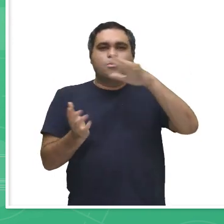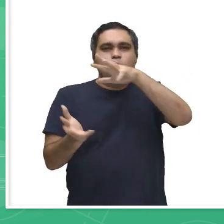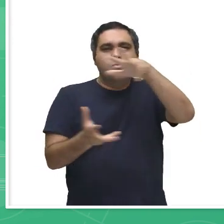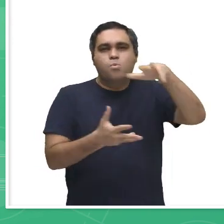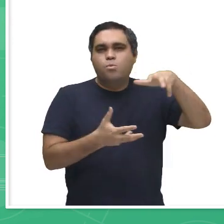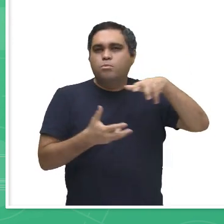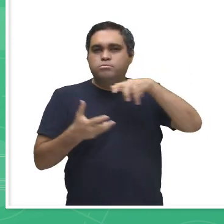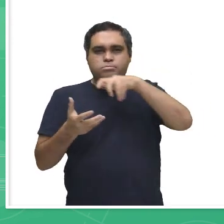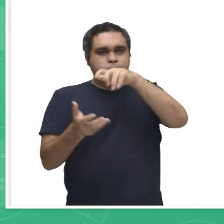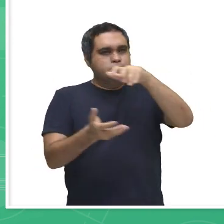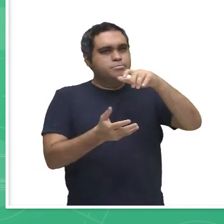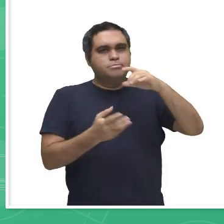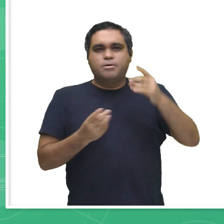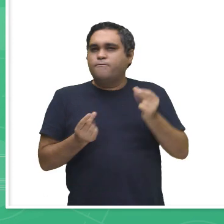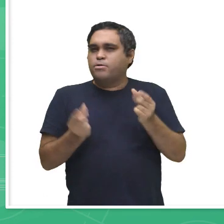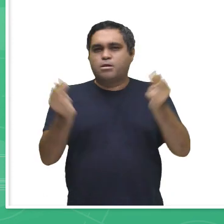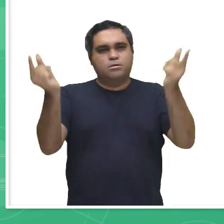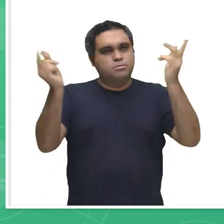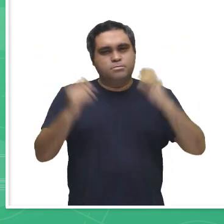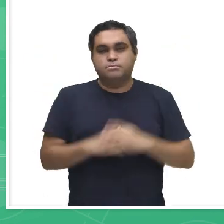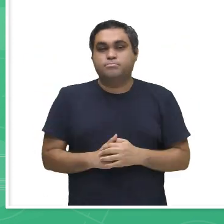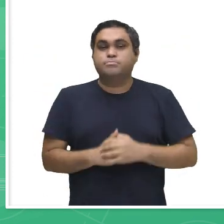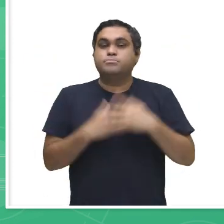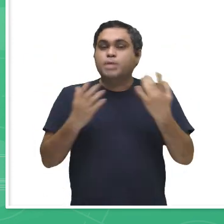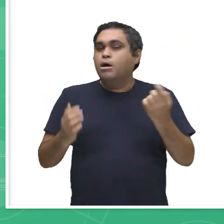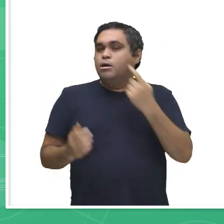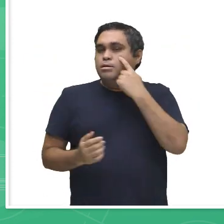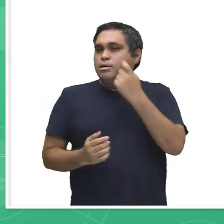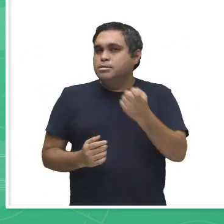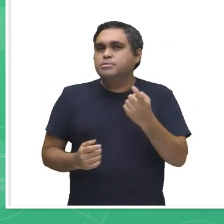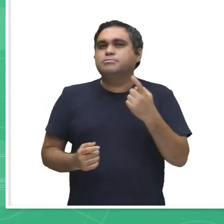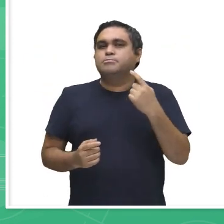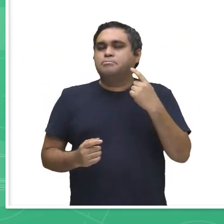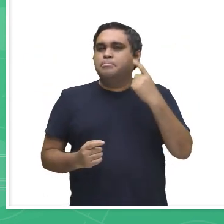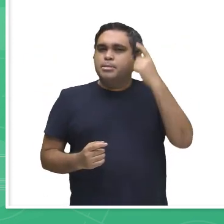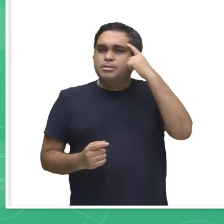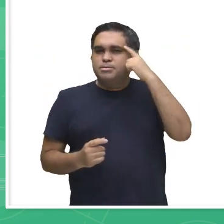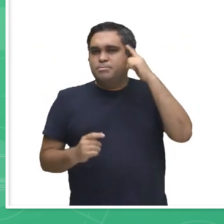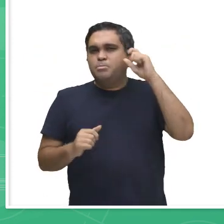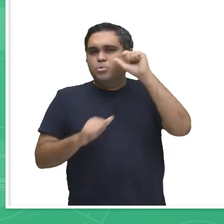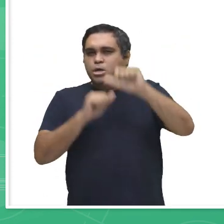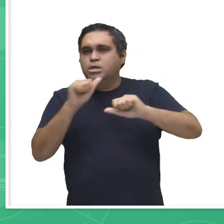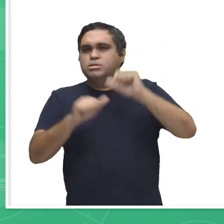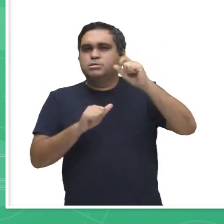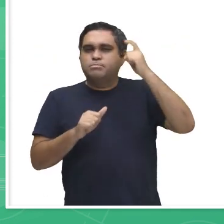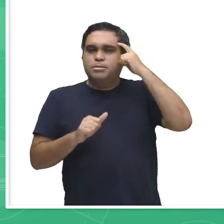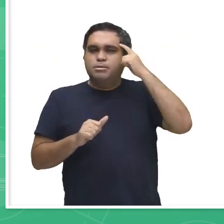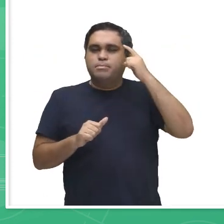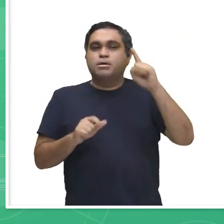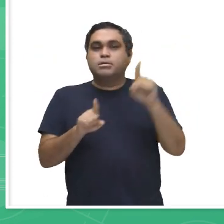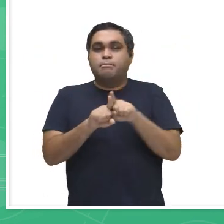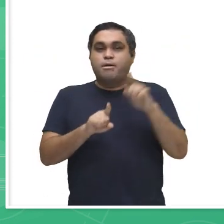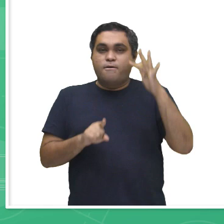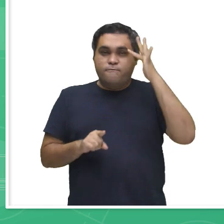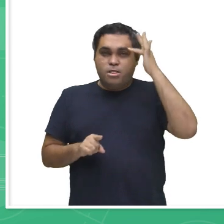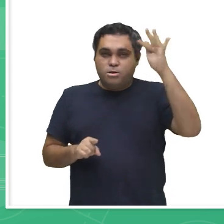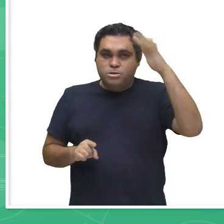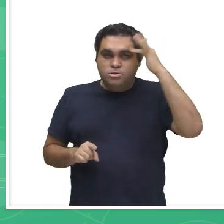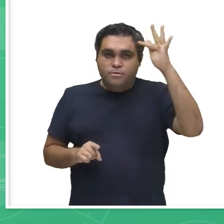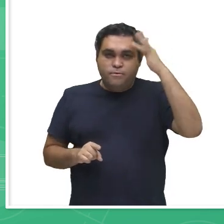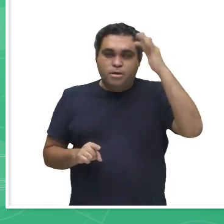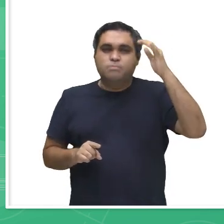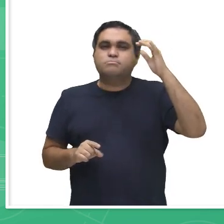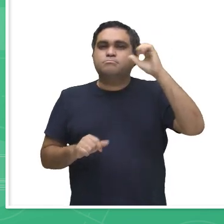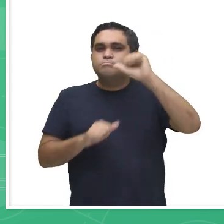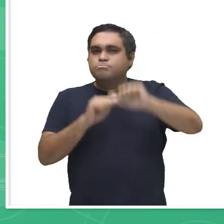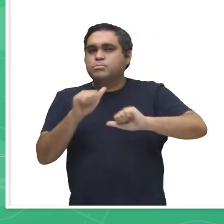interessante. Eu venho falando de todas essas mudanças que vai acontecendo, eu venho falando de como a filosofia ela vai atuando